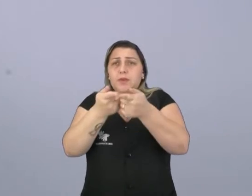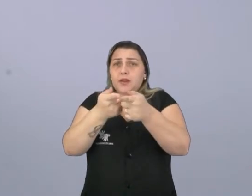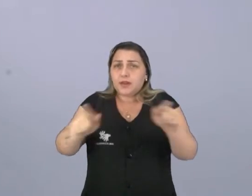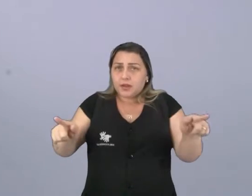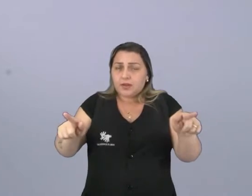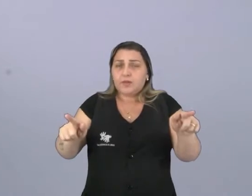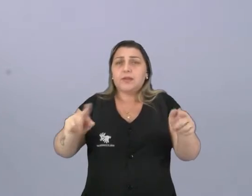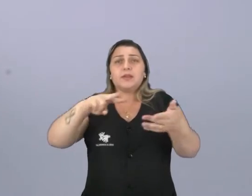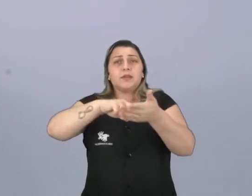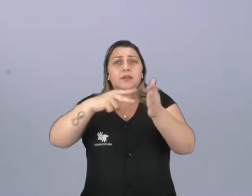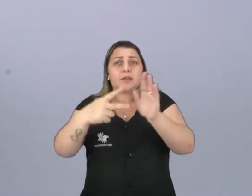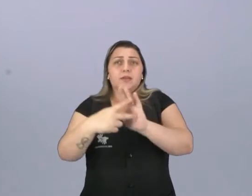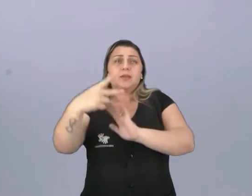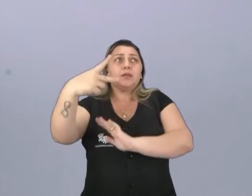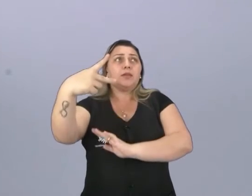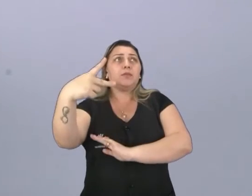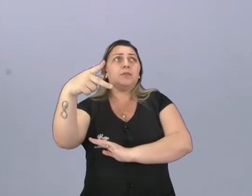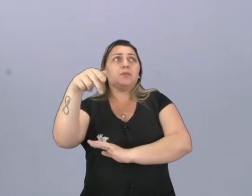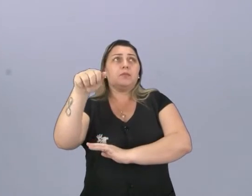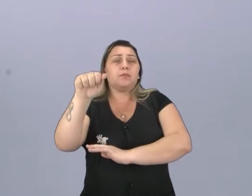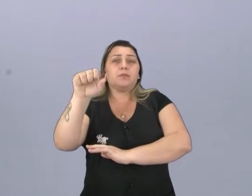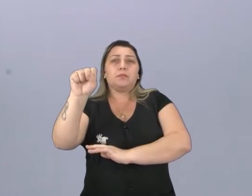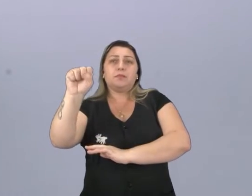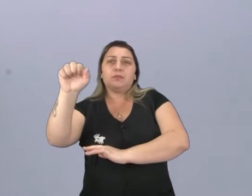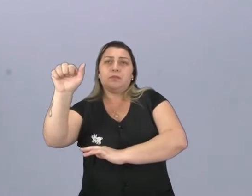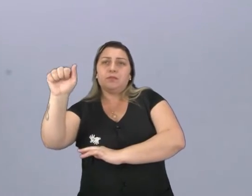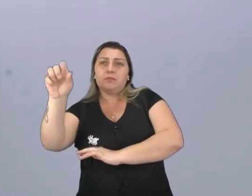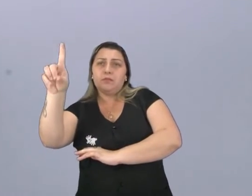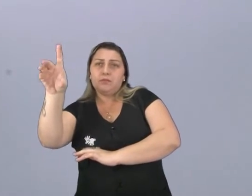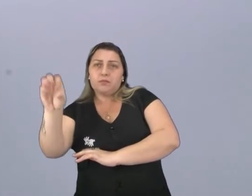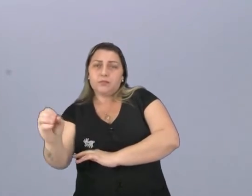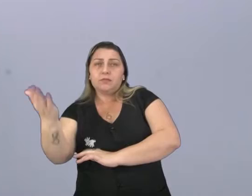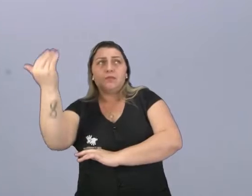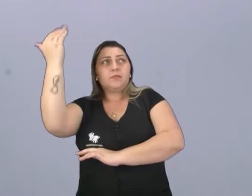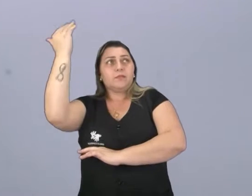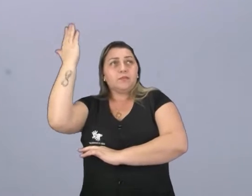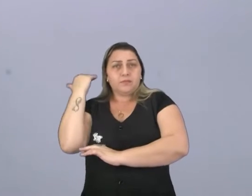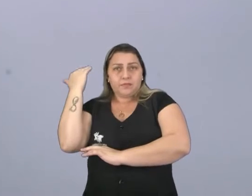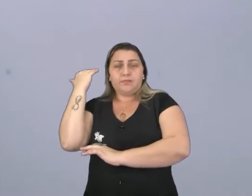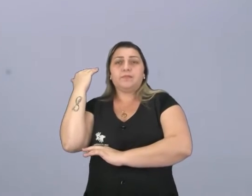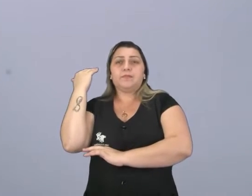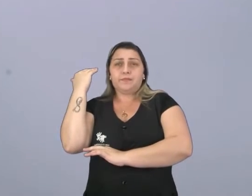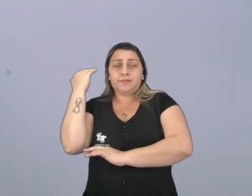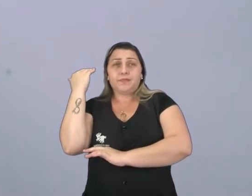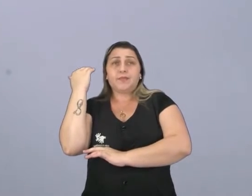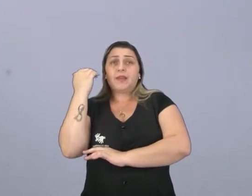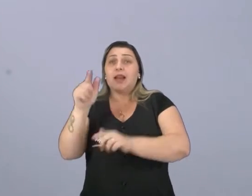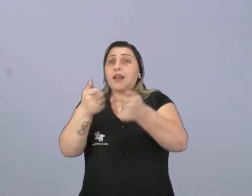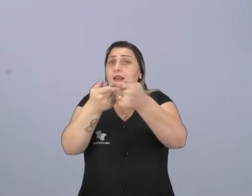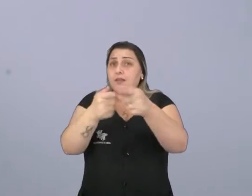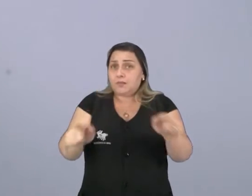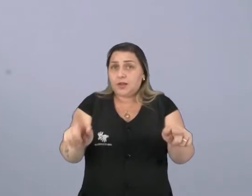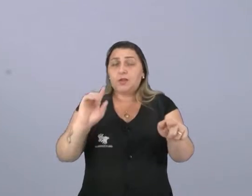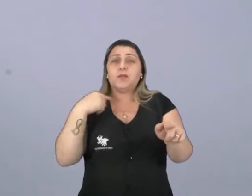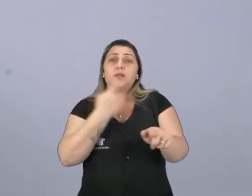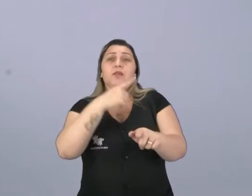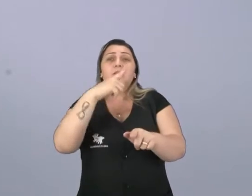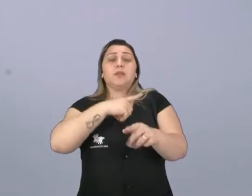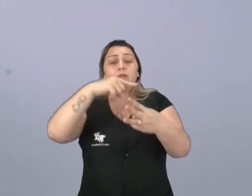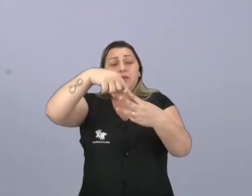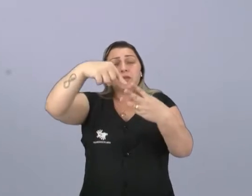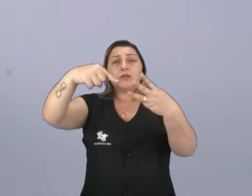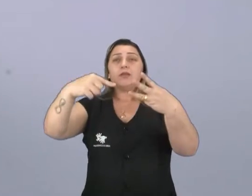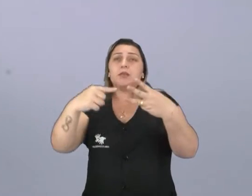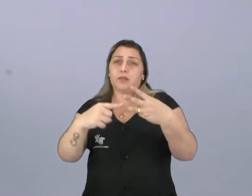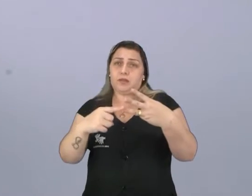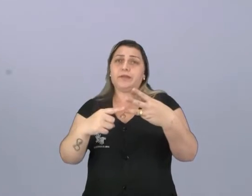gramática para dizer que significa passado. Pretérito é passado. Só que na gramática, nós temos 3